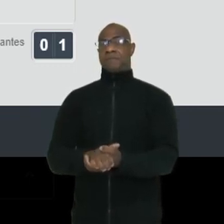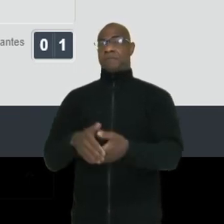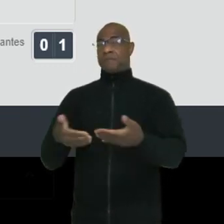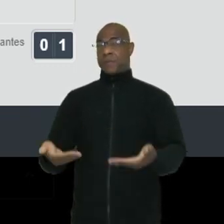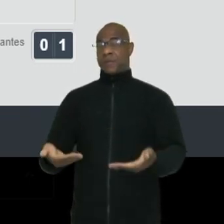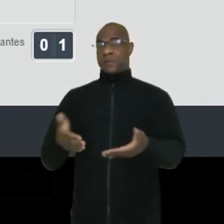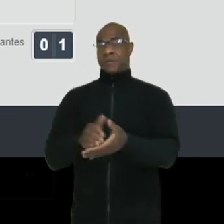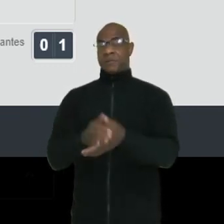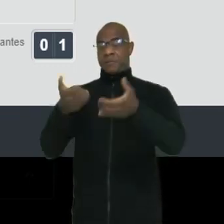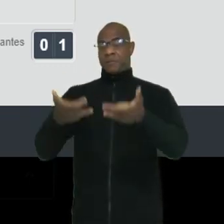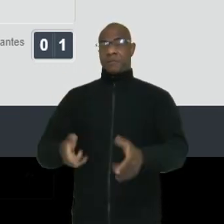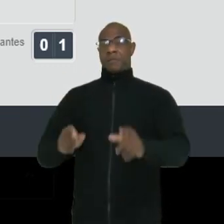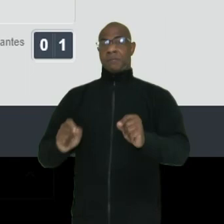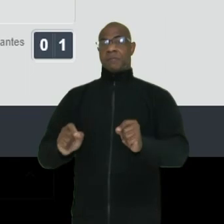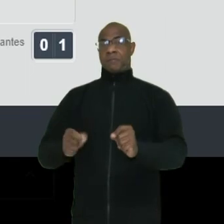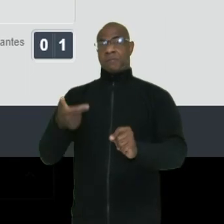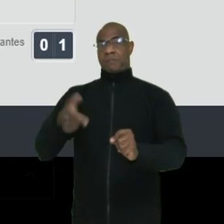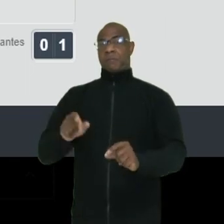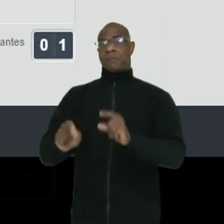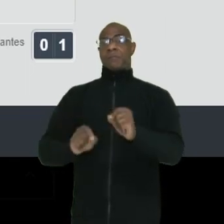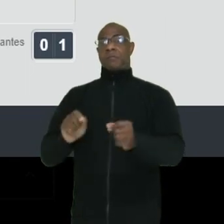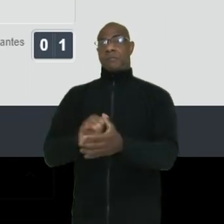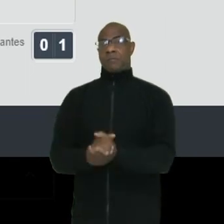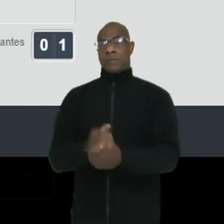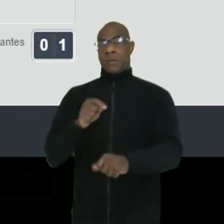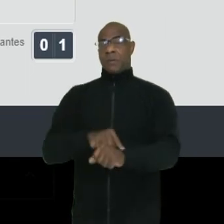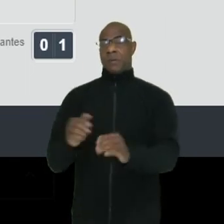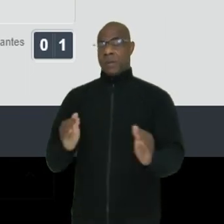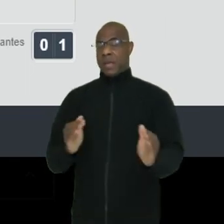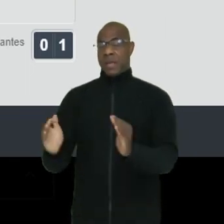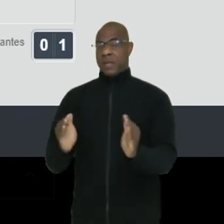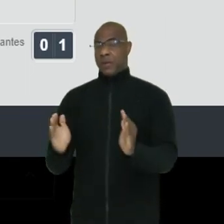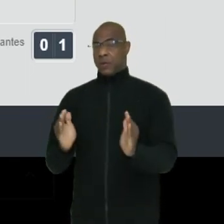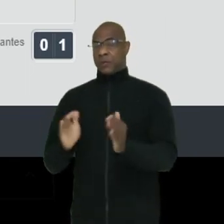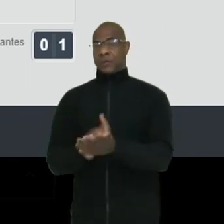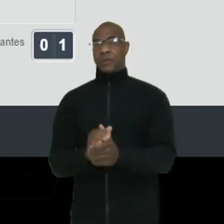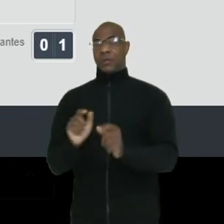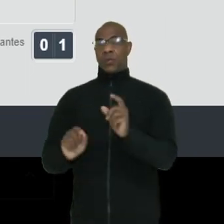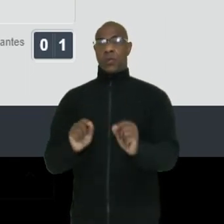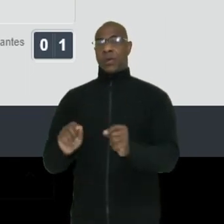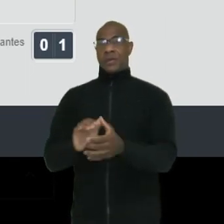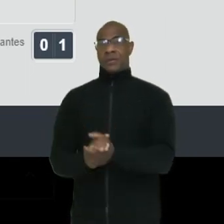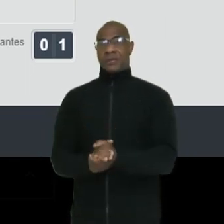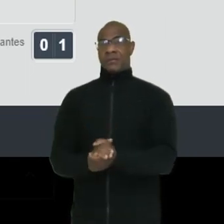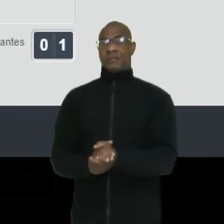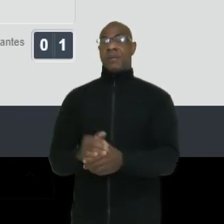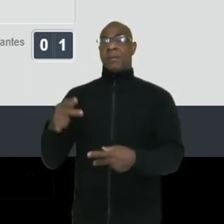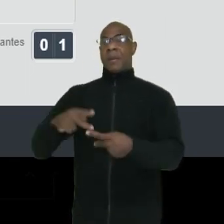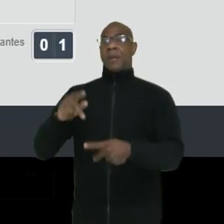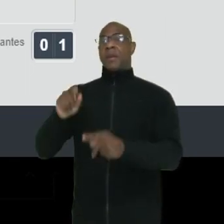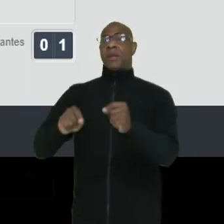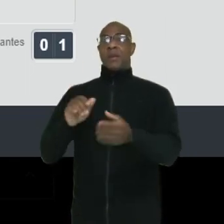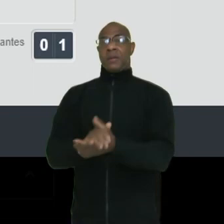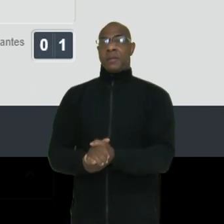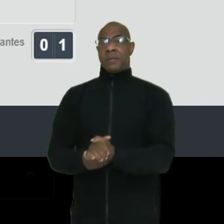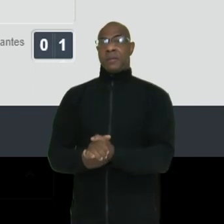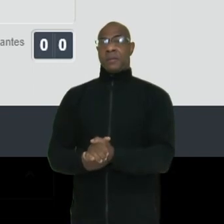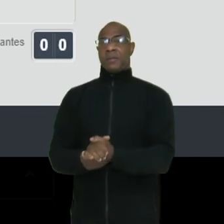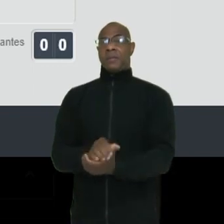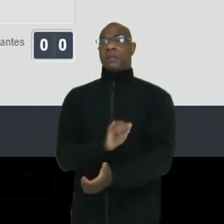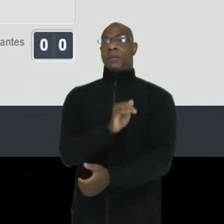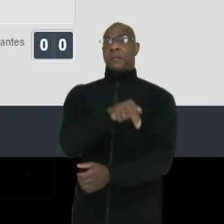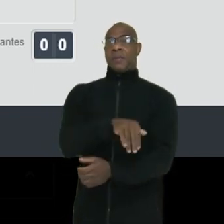nós estamos falando novamente de um período de tempo. Então, nesse caso, nós usamos